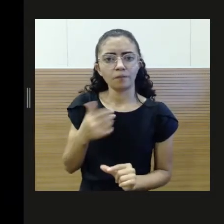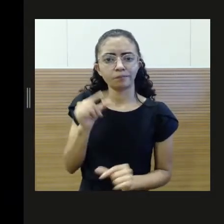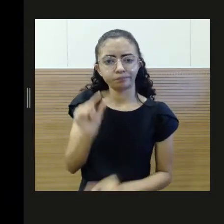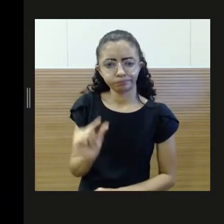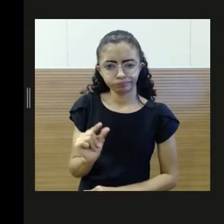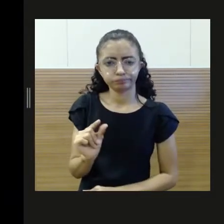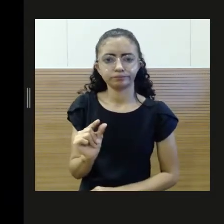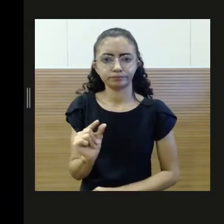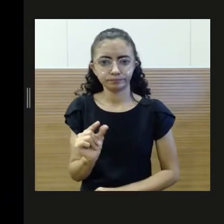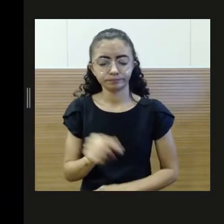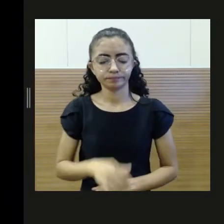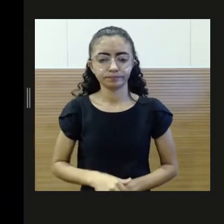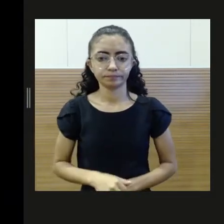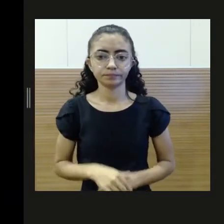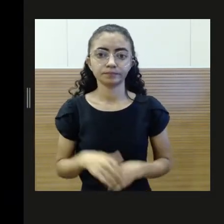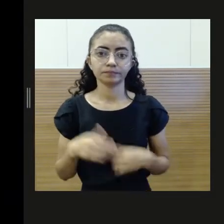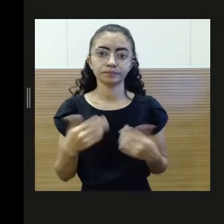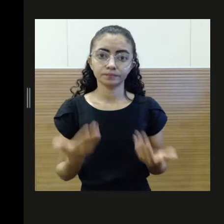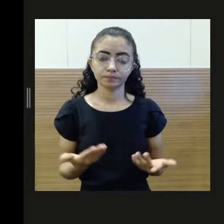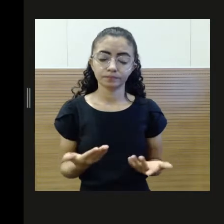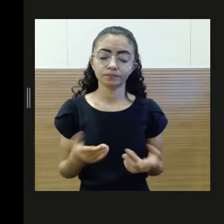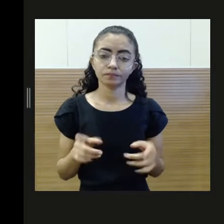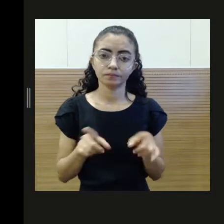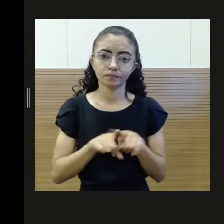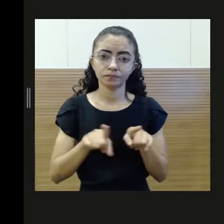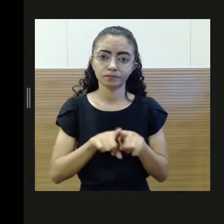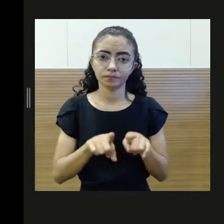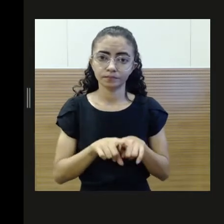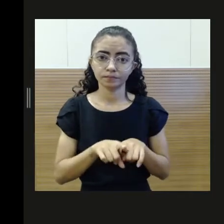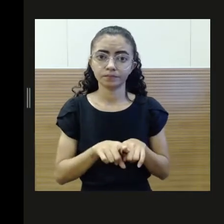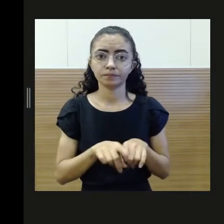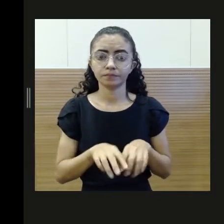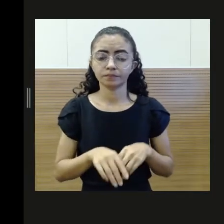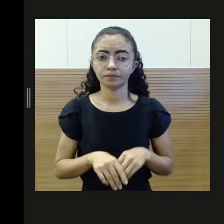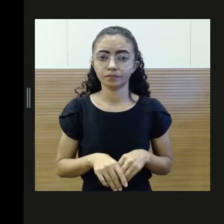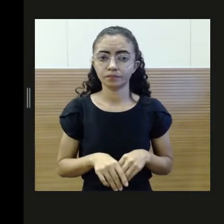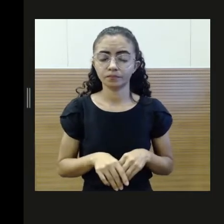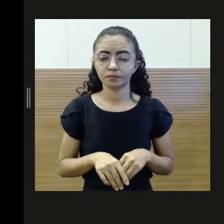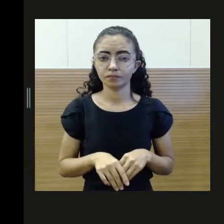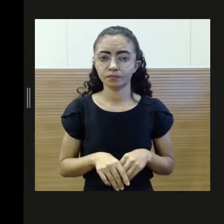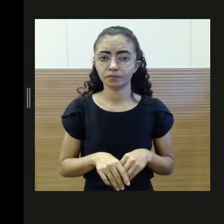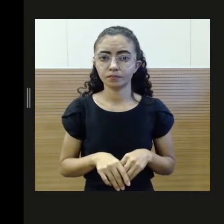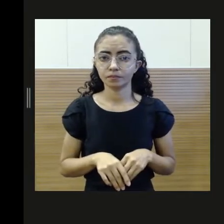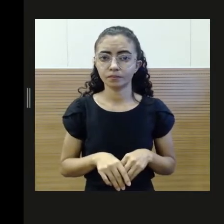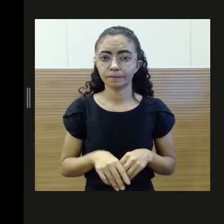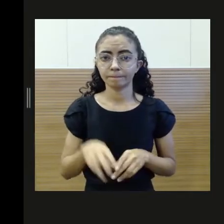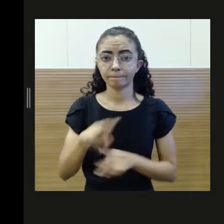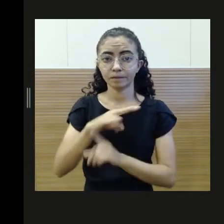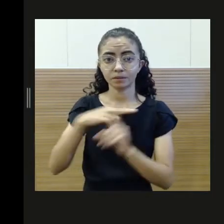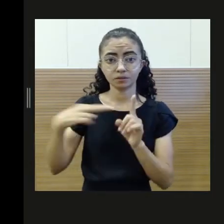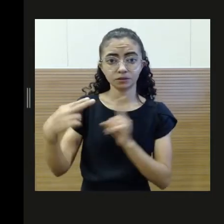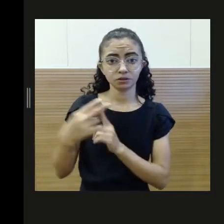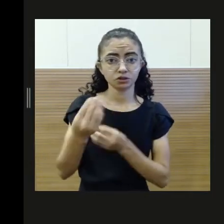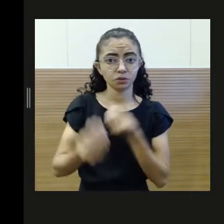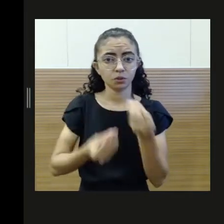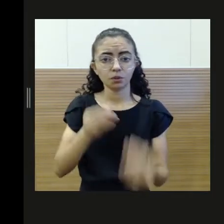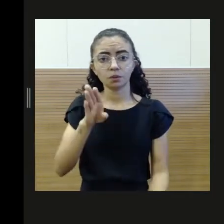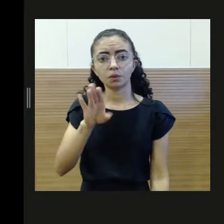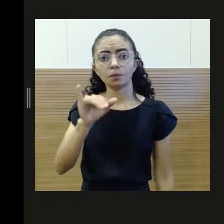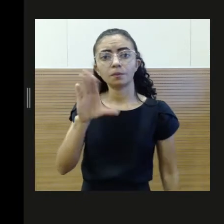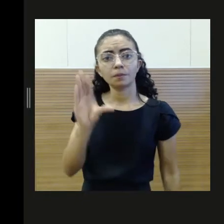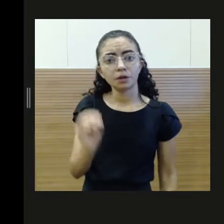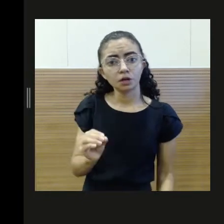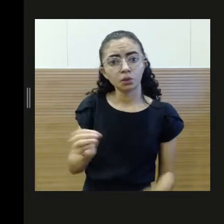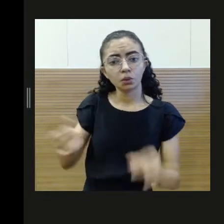vem das teorias dos fisiologistas americanos Ansel Keys. O paradigma bioquímico não mudou.